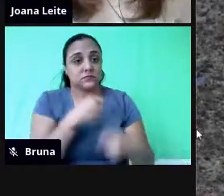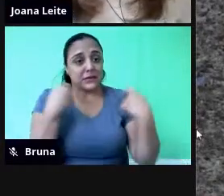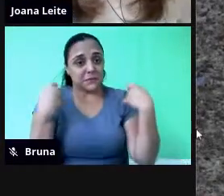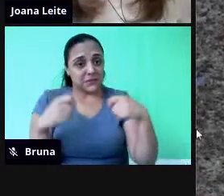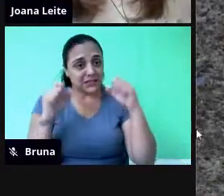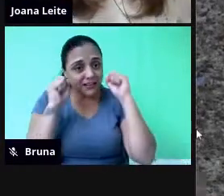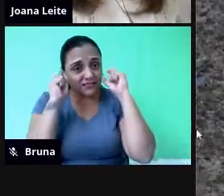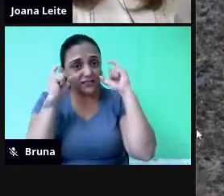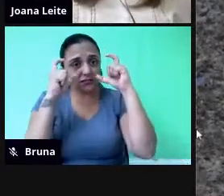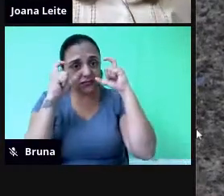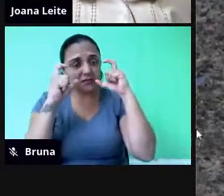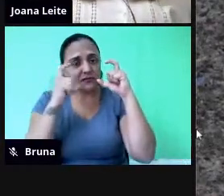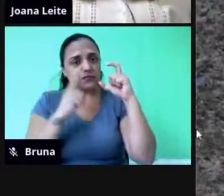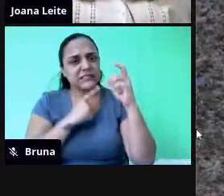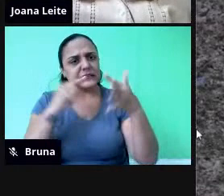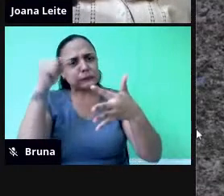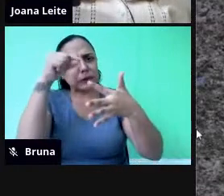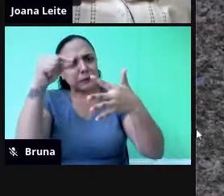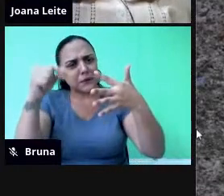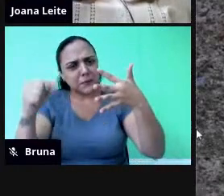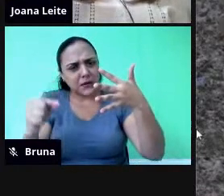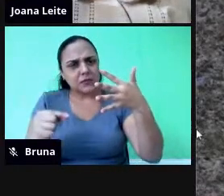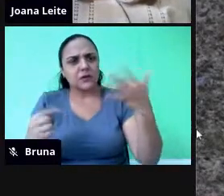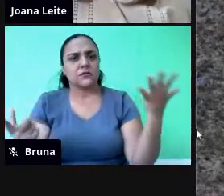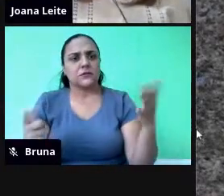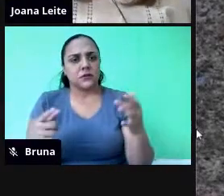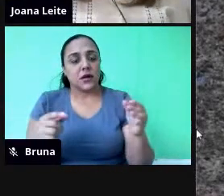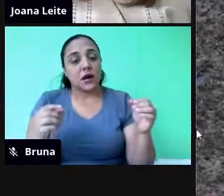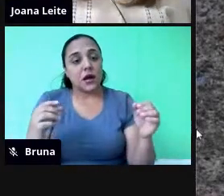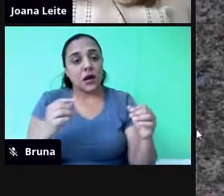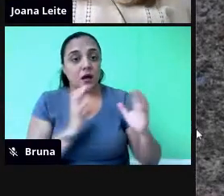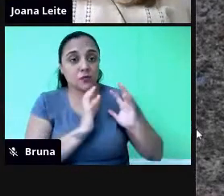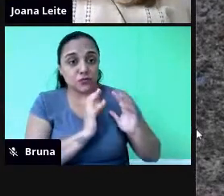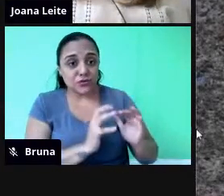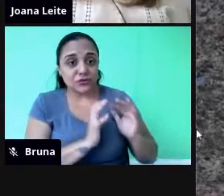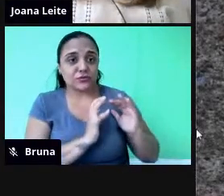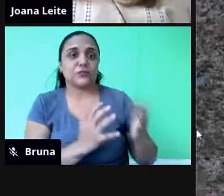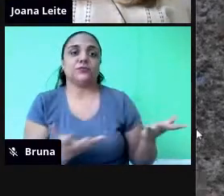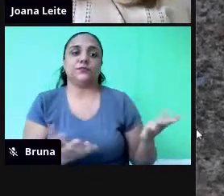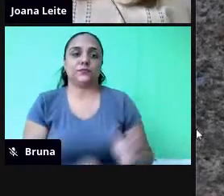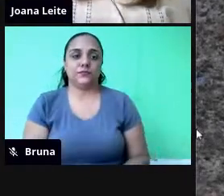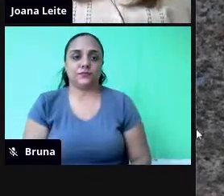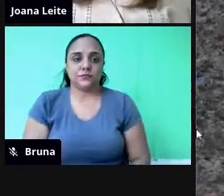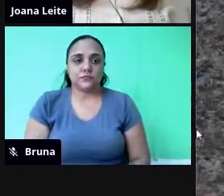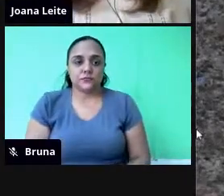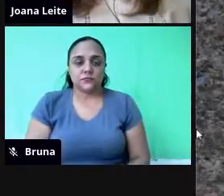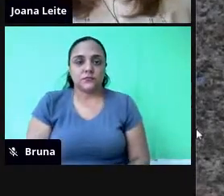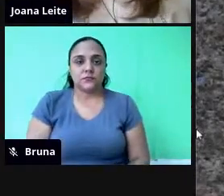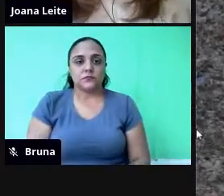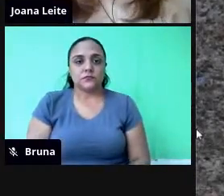aí sendo falada para o tratamento do autismo.